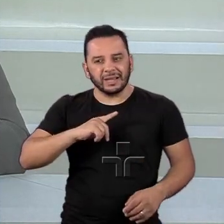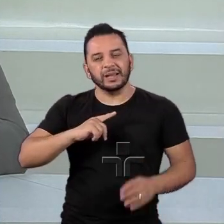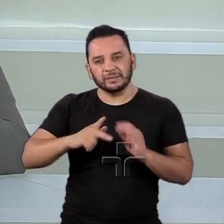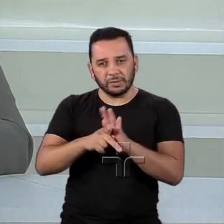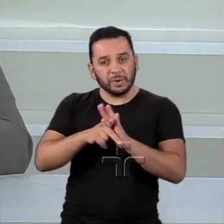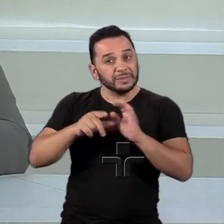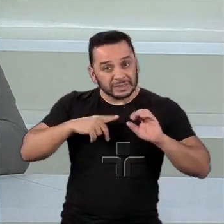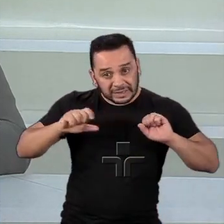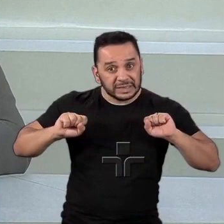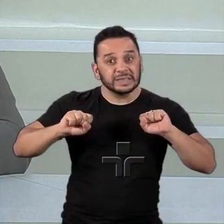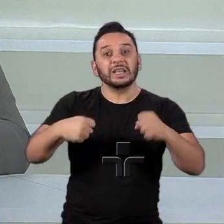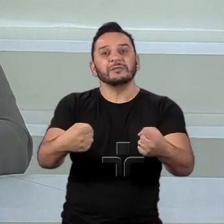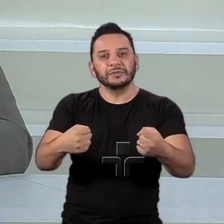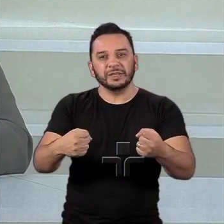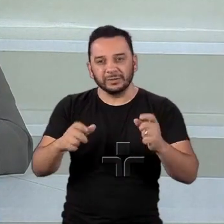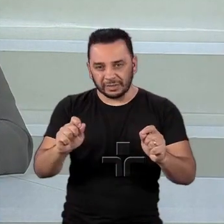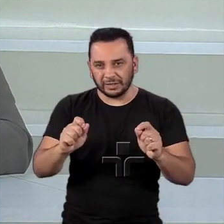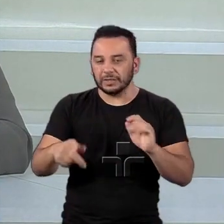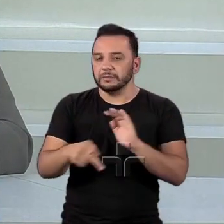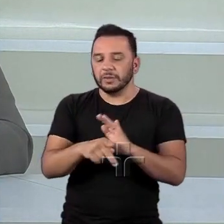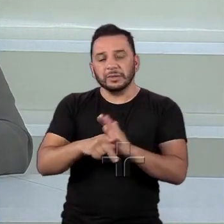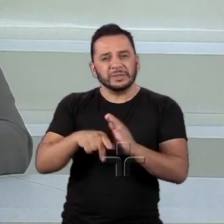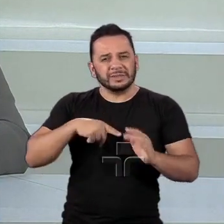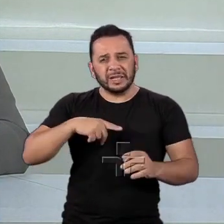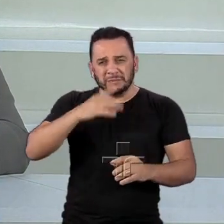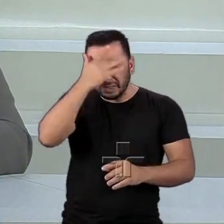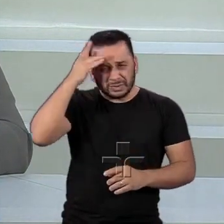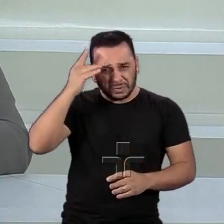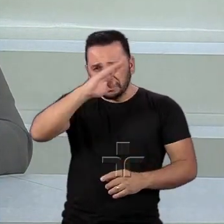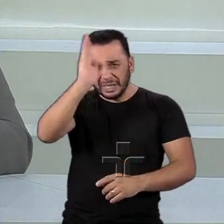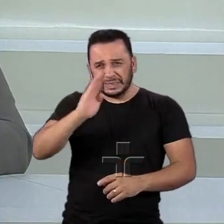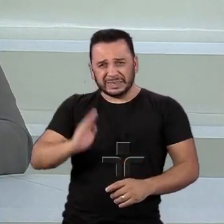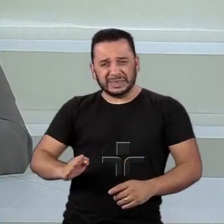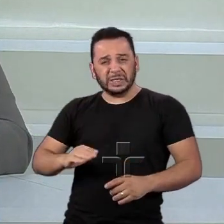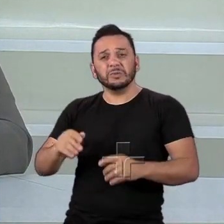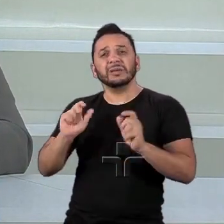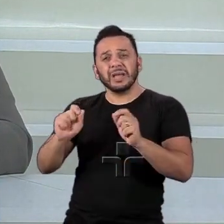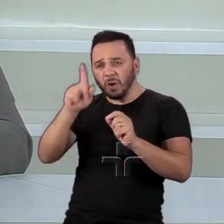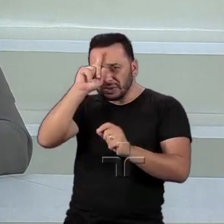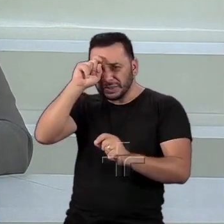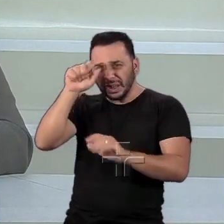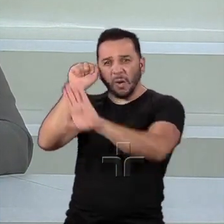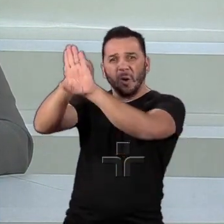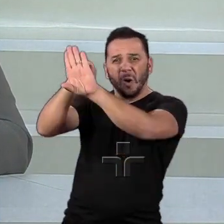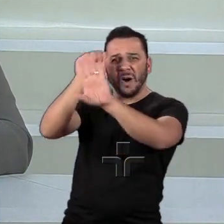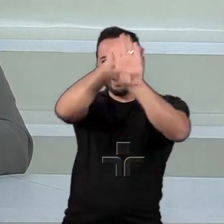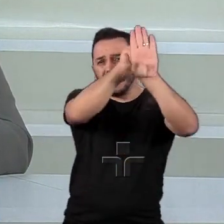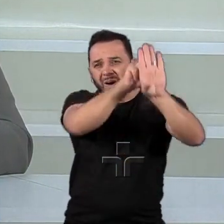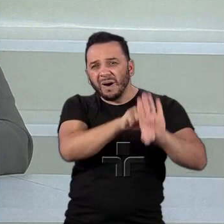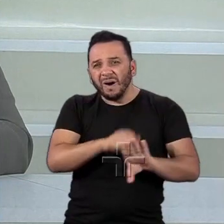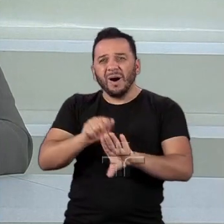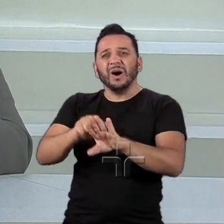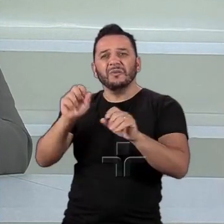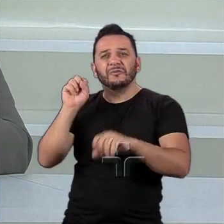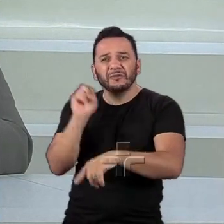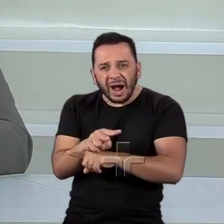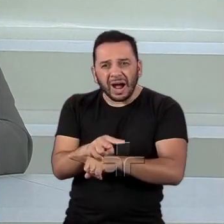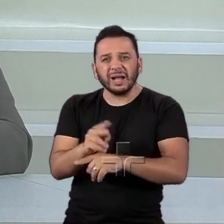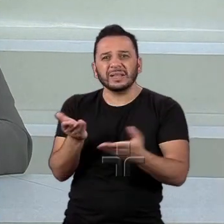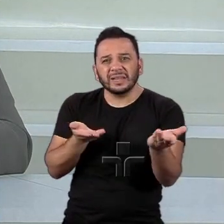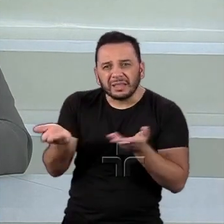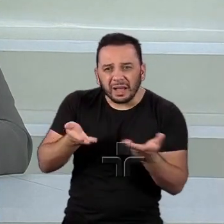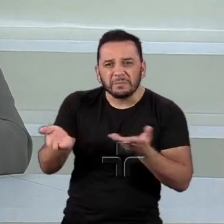neste momento que nós estamos conversando aqui, estão batendo a porta de um hospital e não estão encontrando vagas para os seus filhos, para os